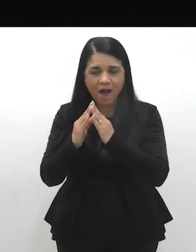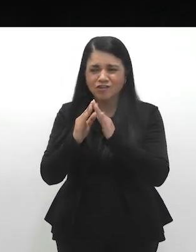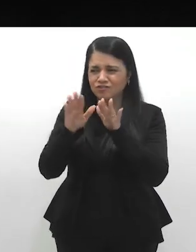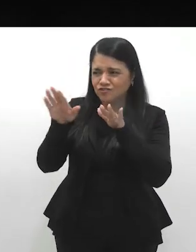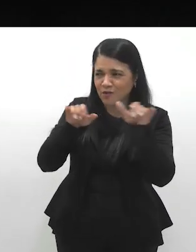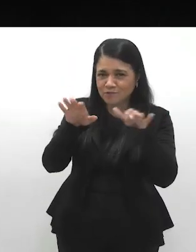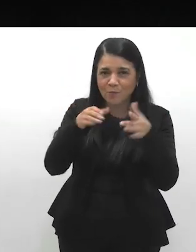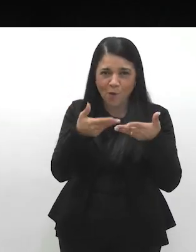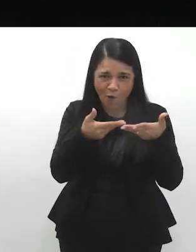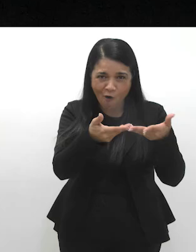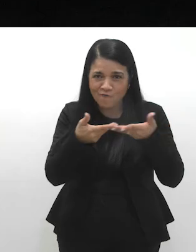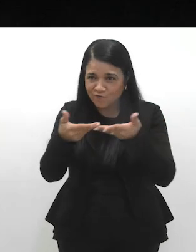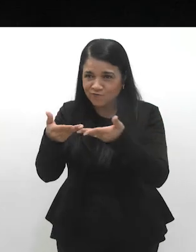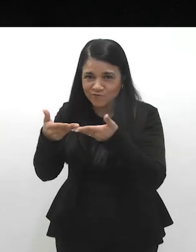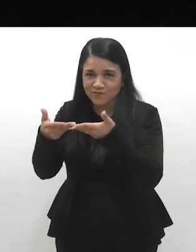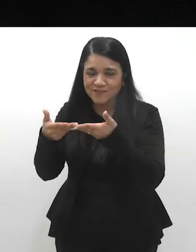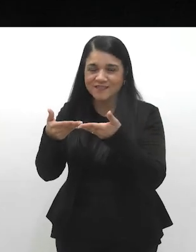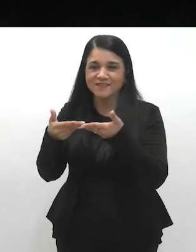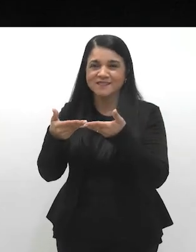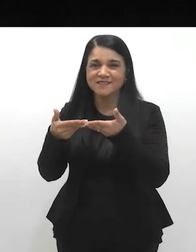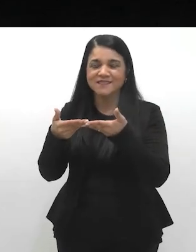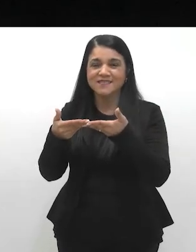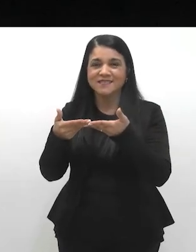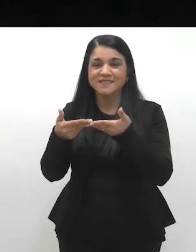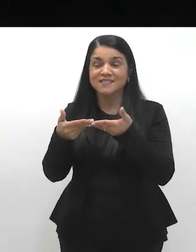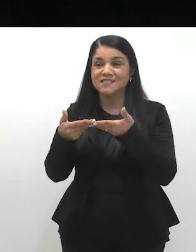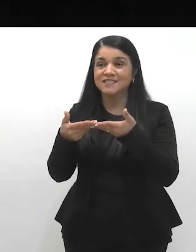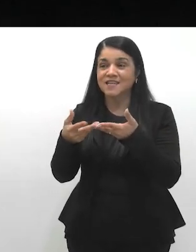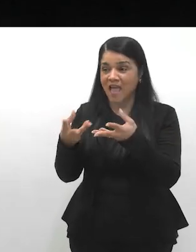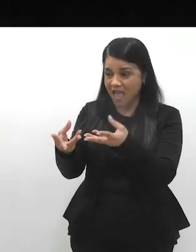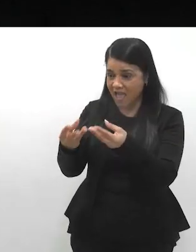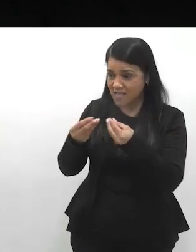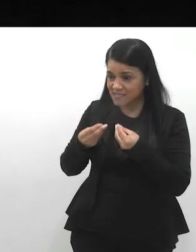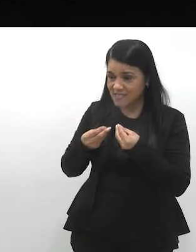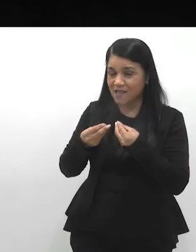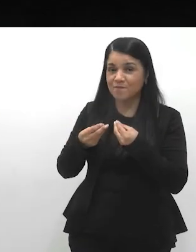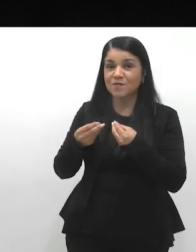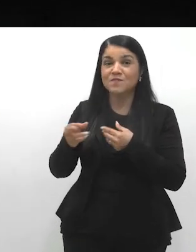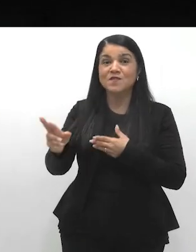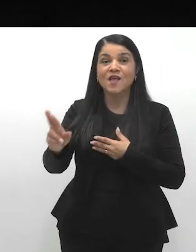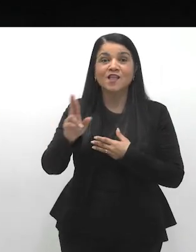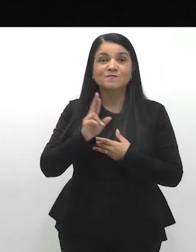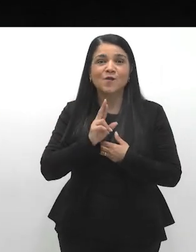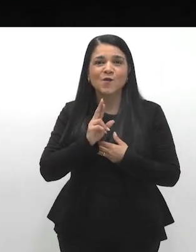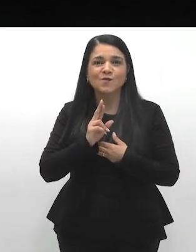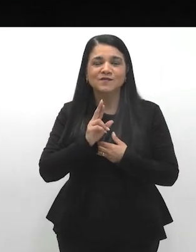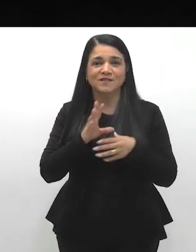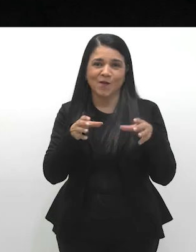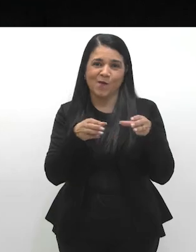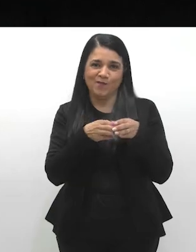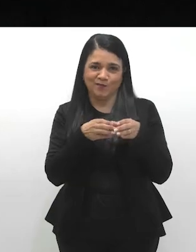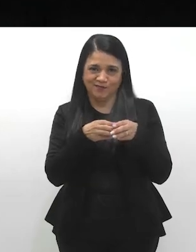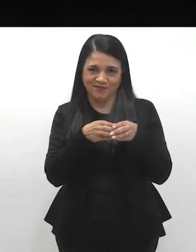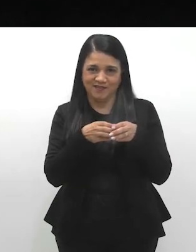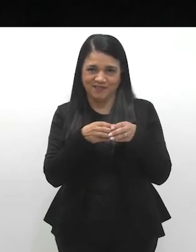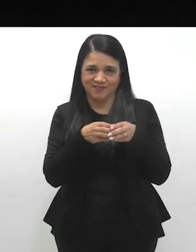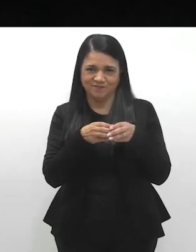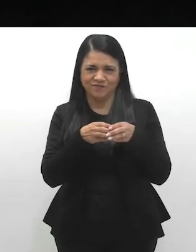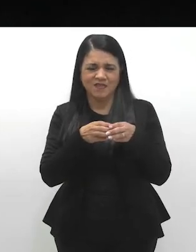entorno, a gente recebe muito retorno da comunidade. E